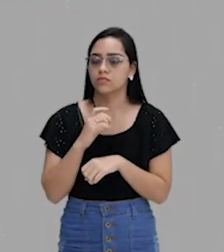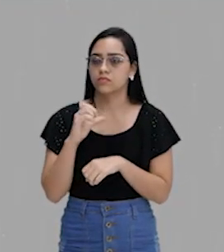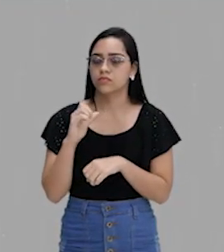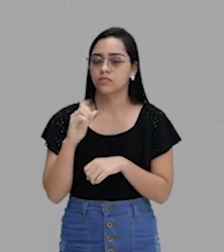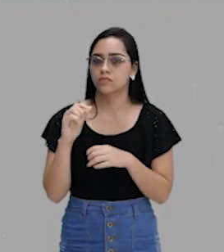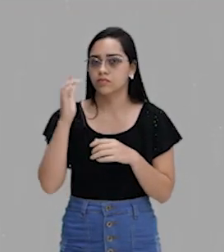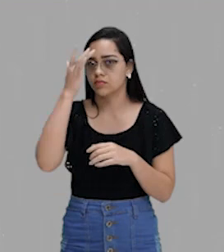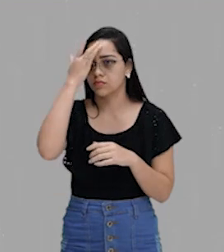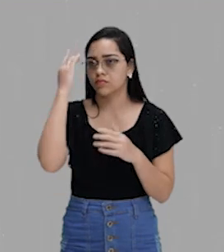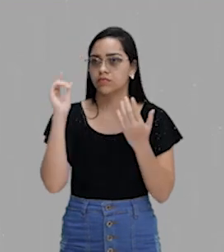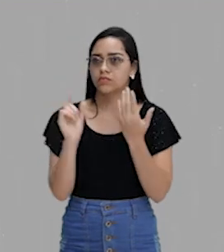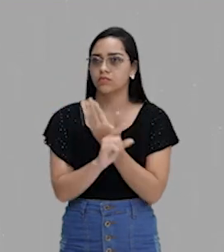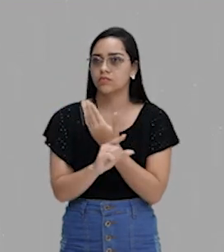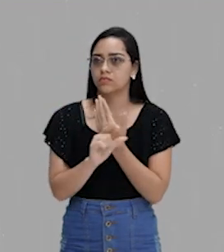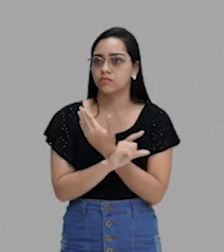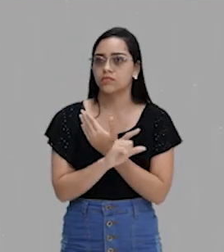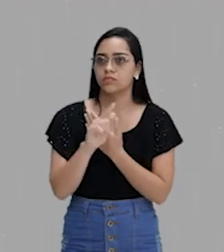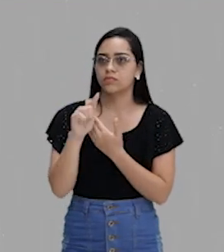autor